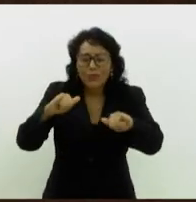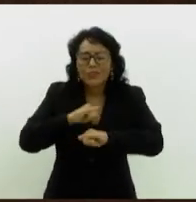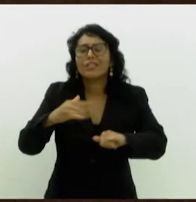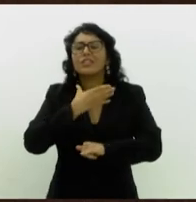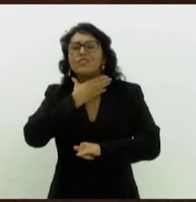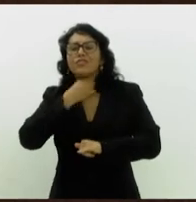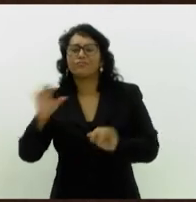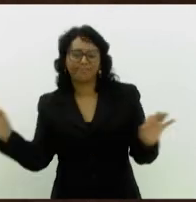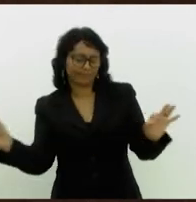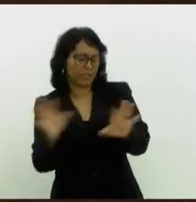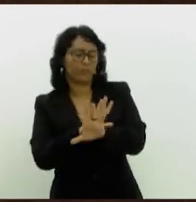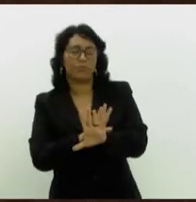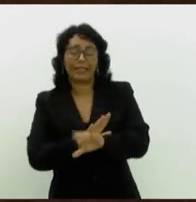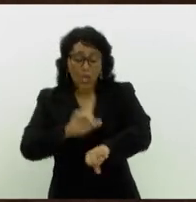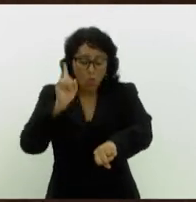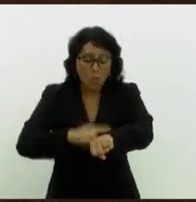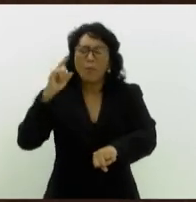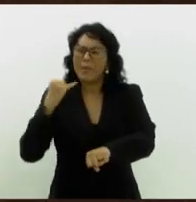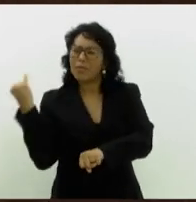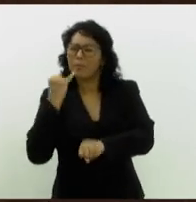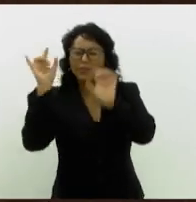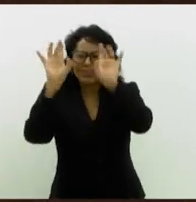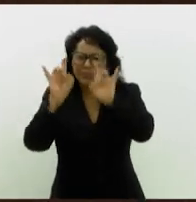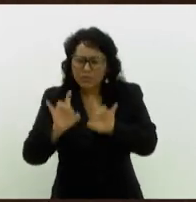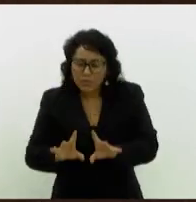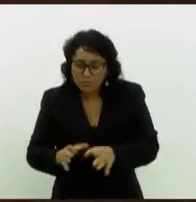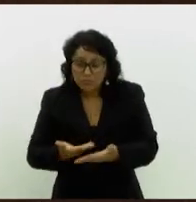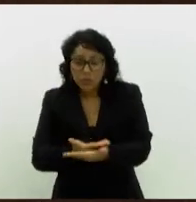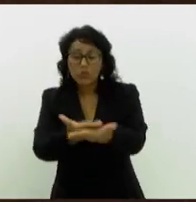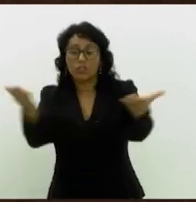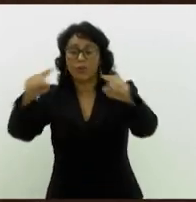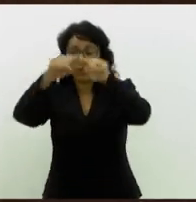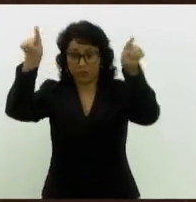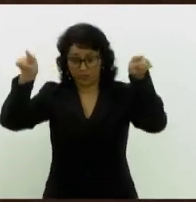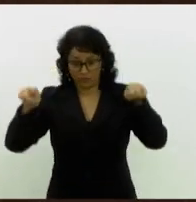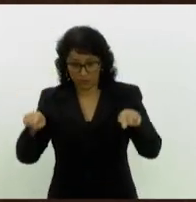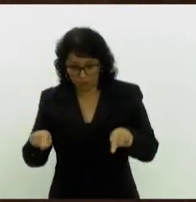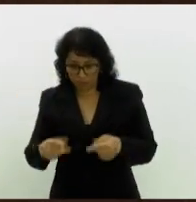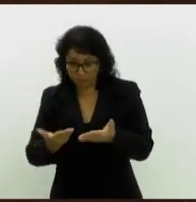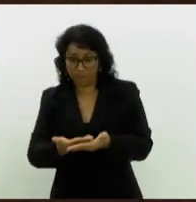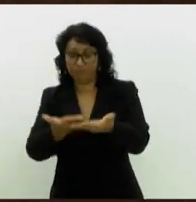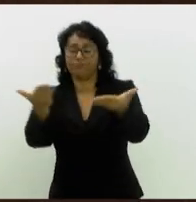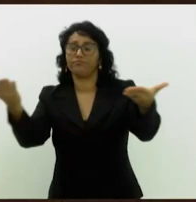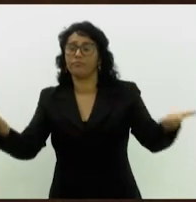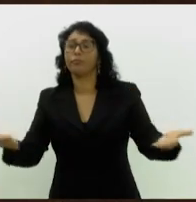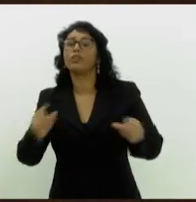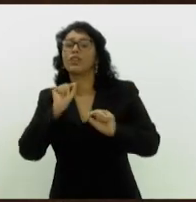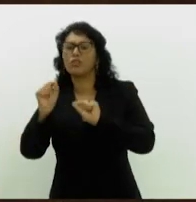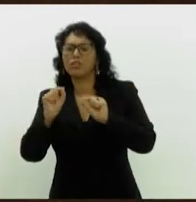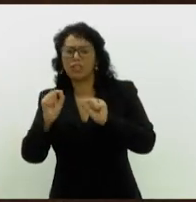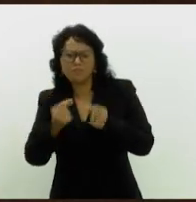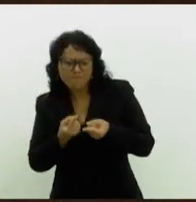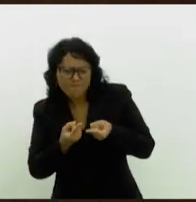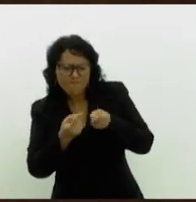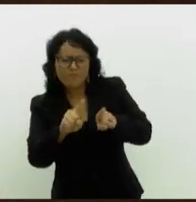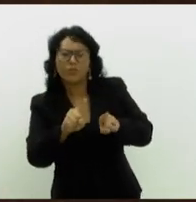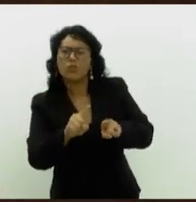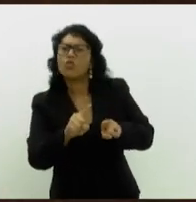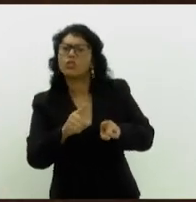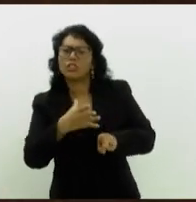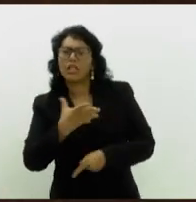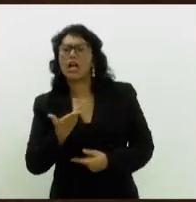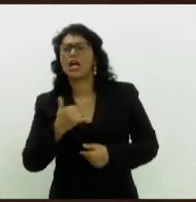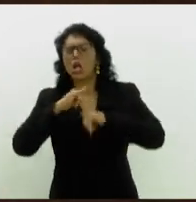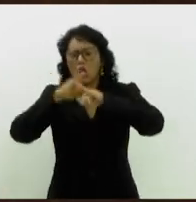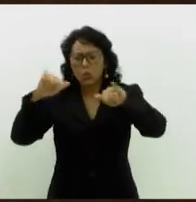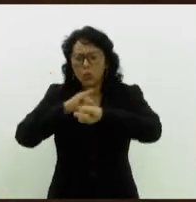no momento muito importante que hoje estão aqui os servidores e estão combatendo uma notícia falsa